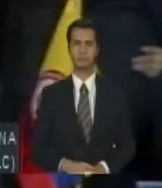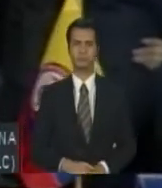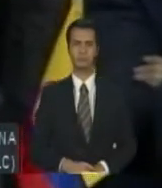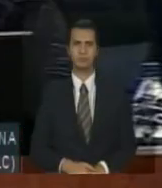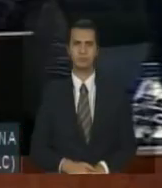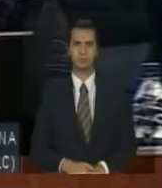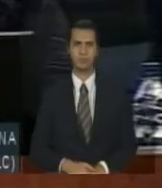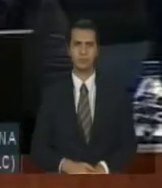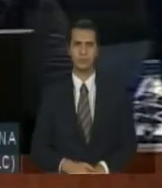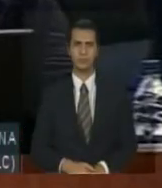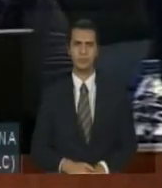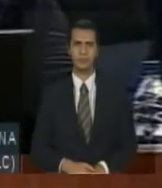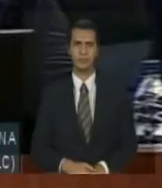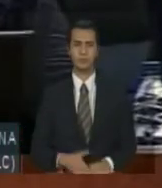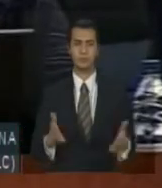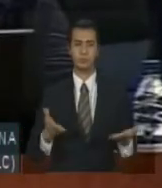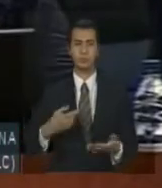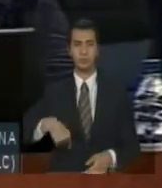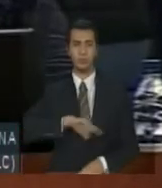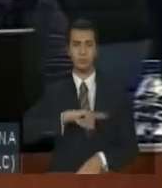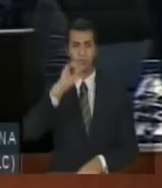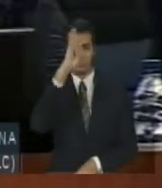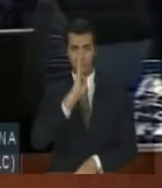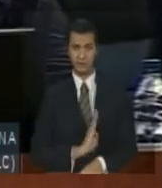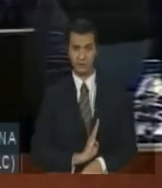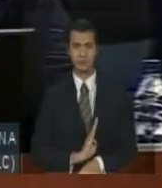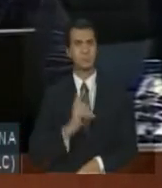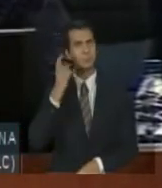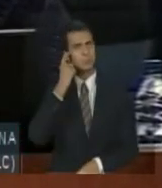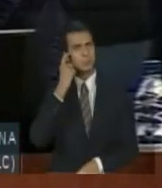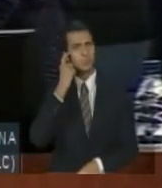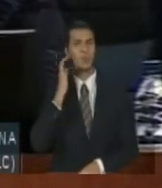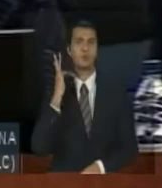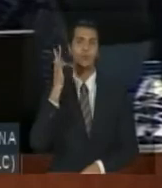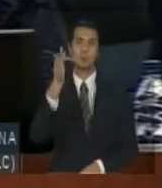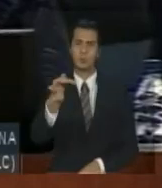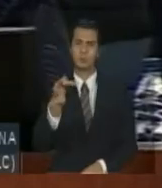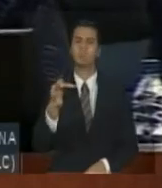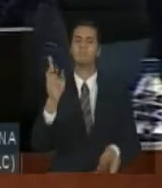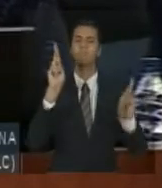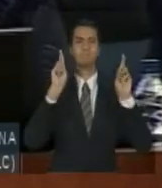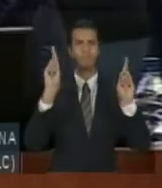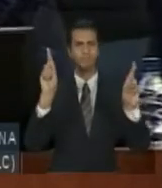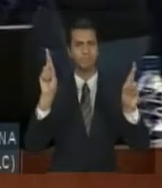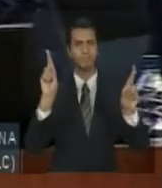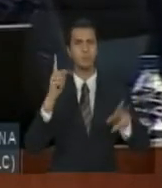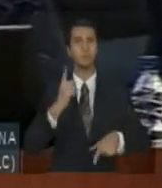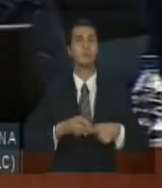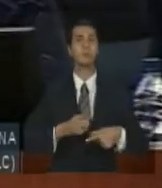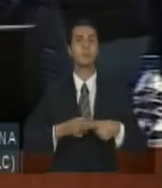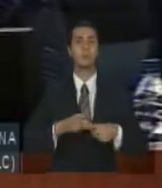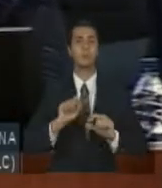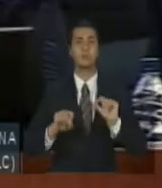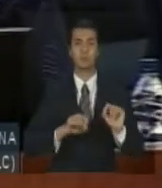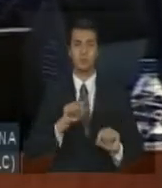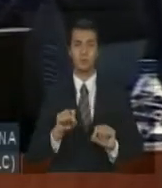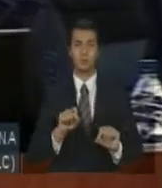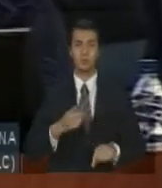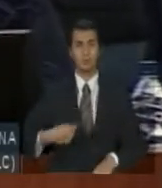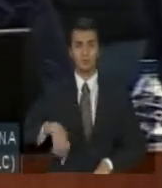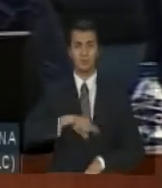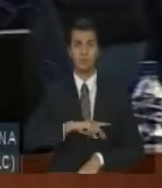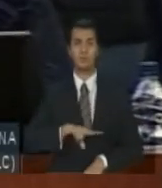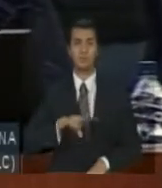O Brasil olha confiante para o seu futuro, porque nós vamos,